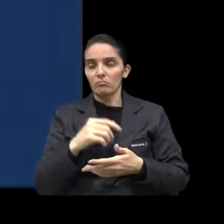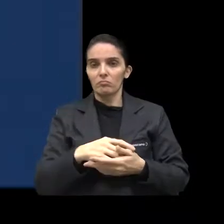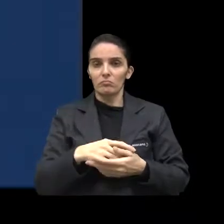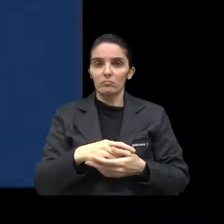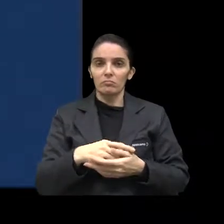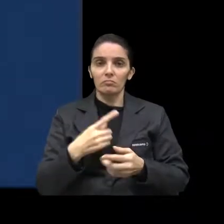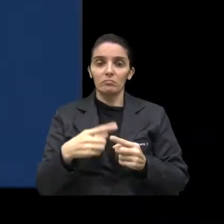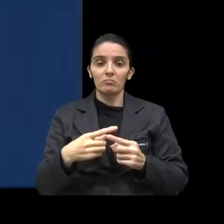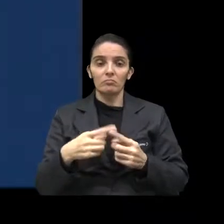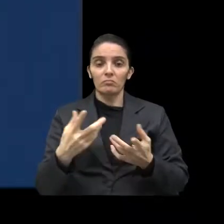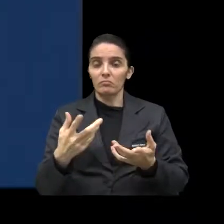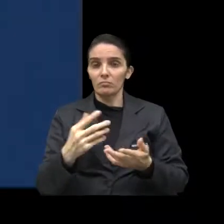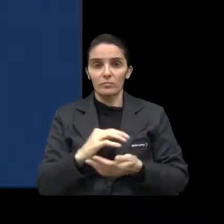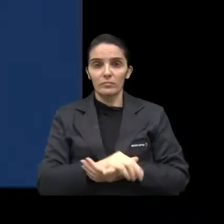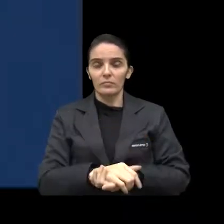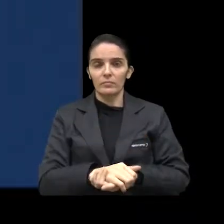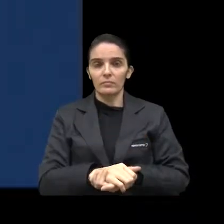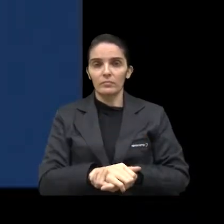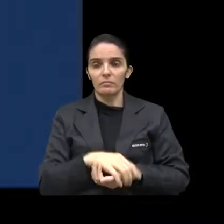dessa emenda.